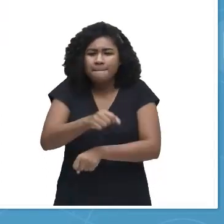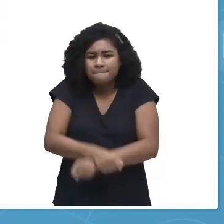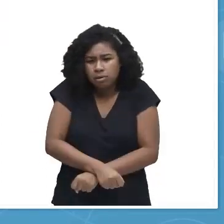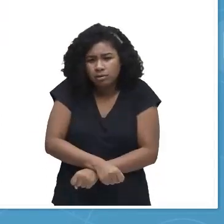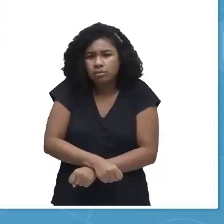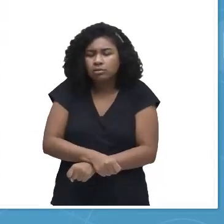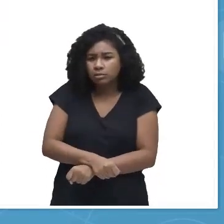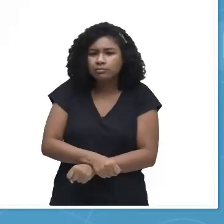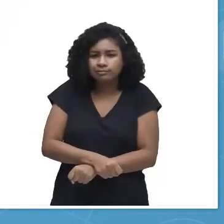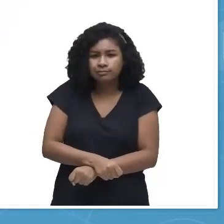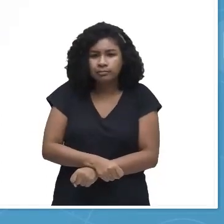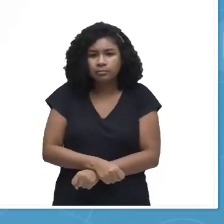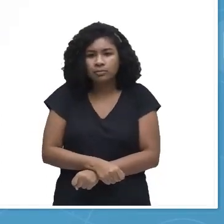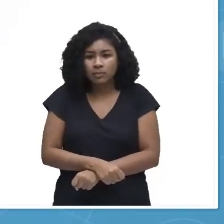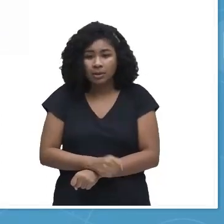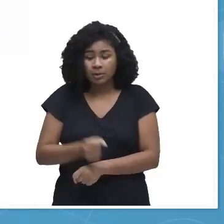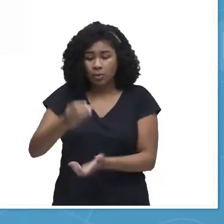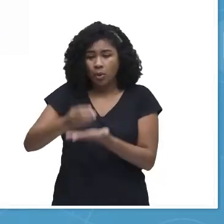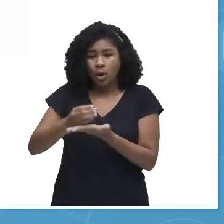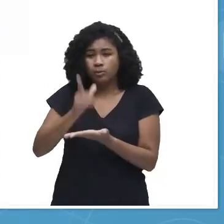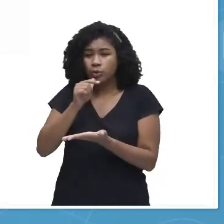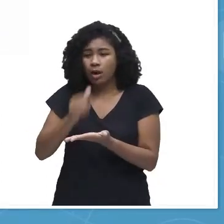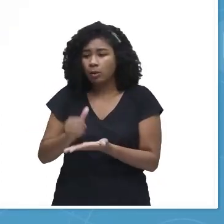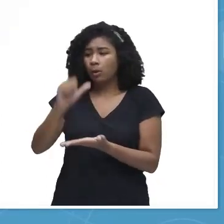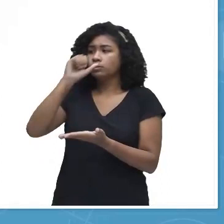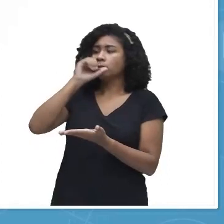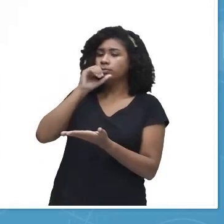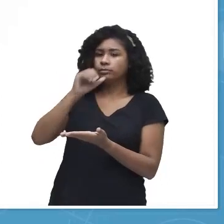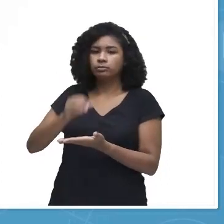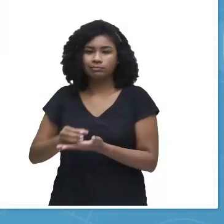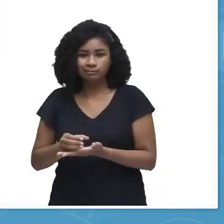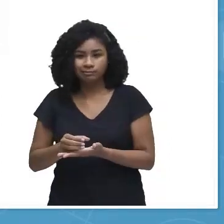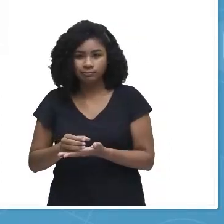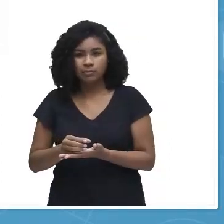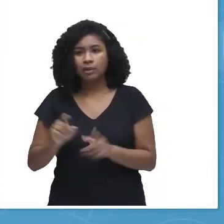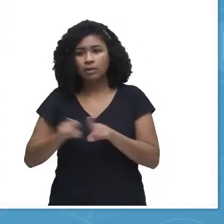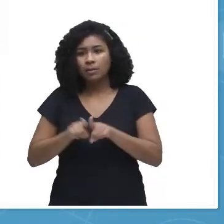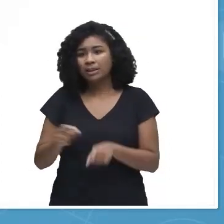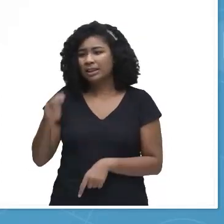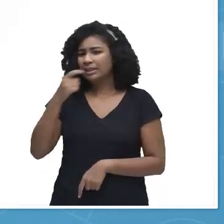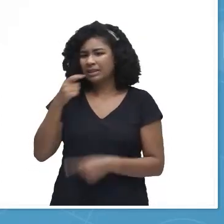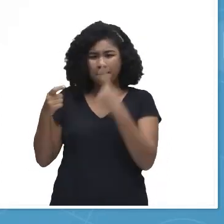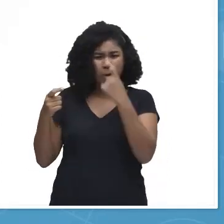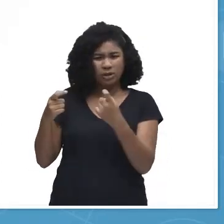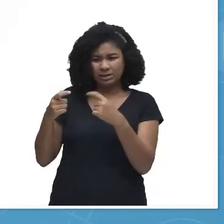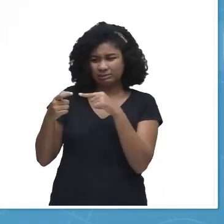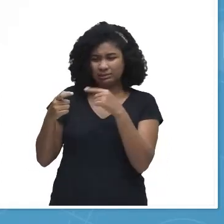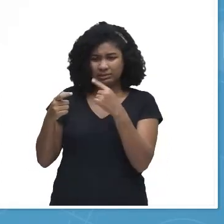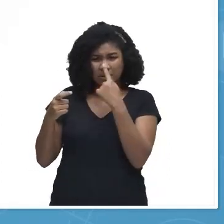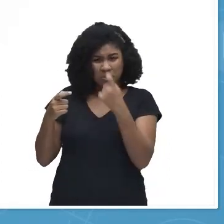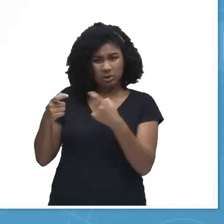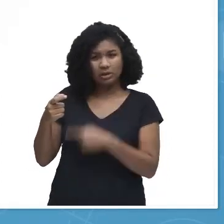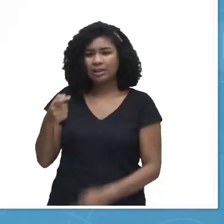copo d'água a cada 2 dias, tendo que se alimentar de bolachas, muitas vezes estragadas, e